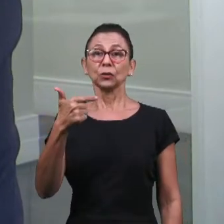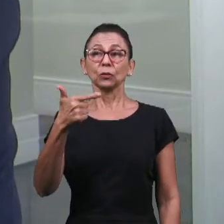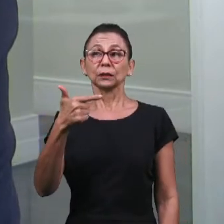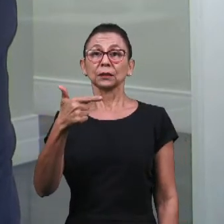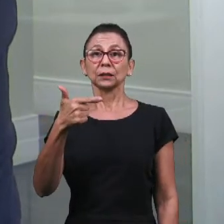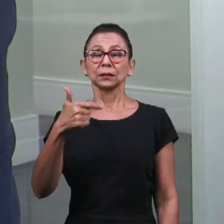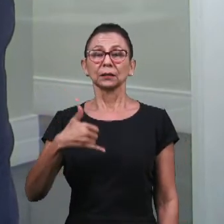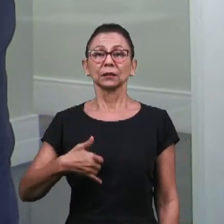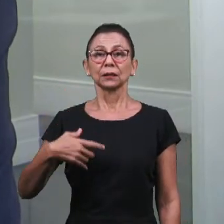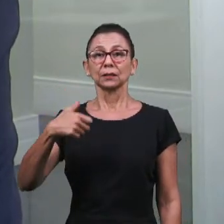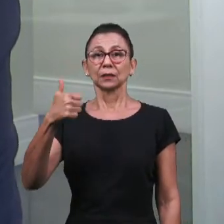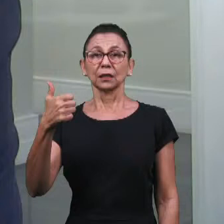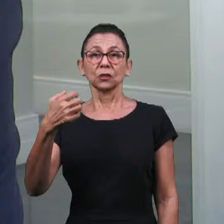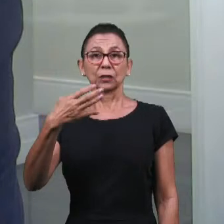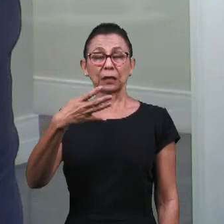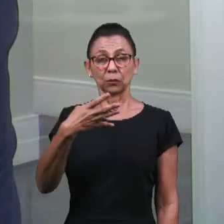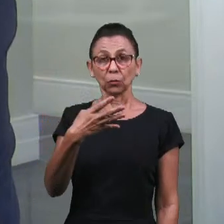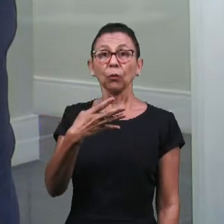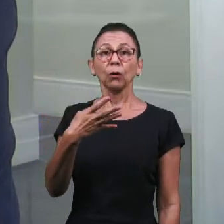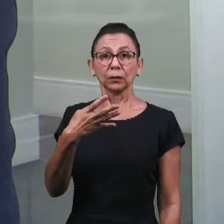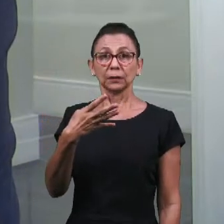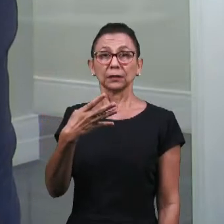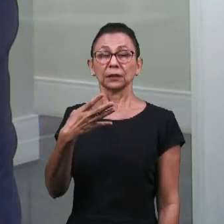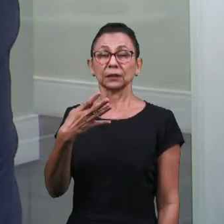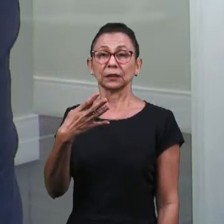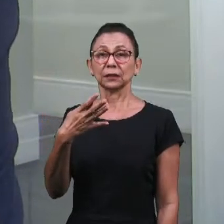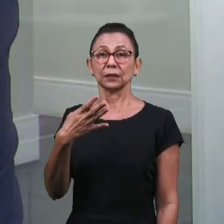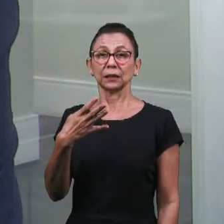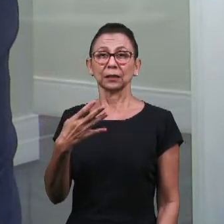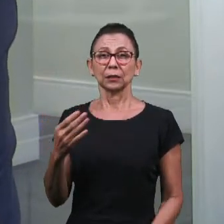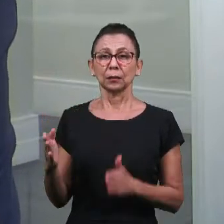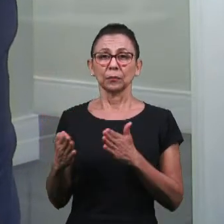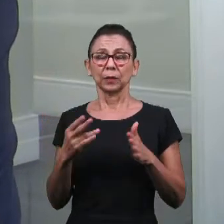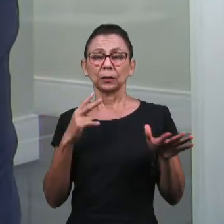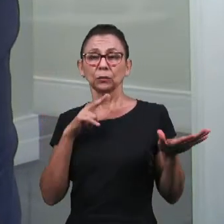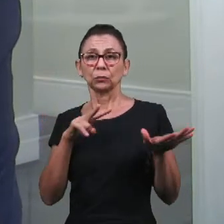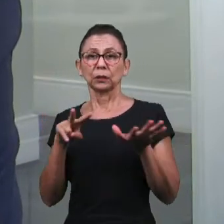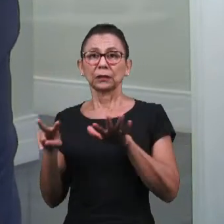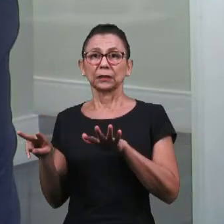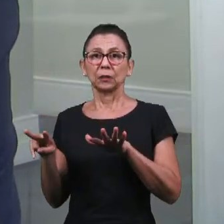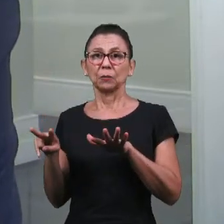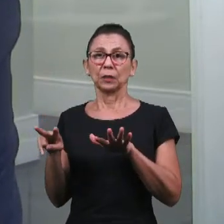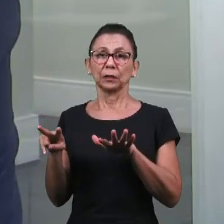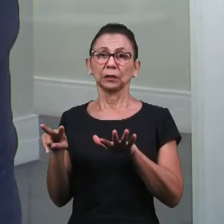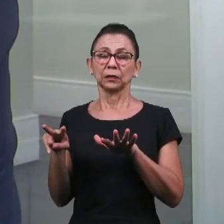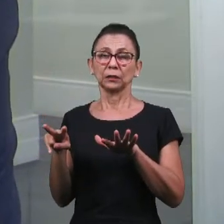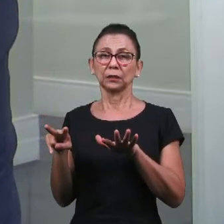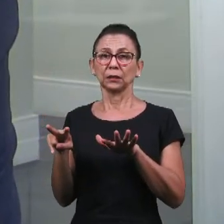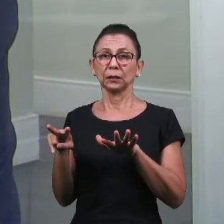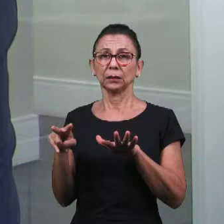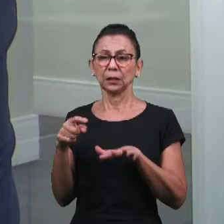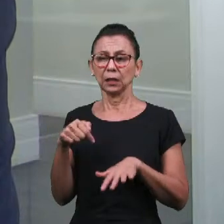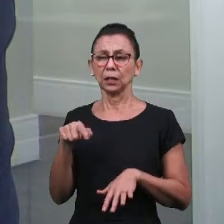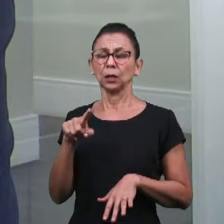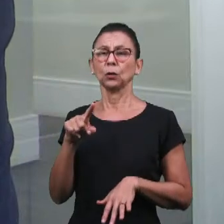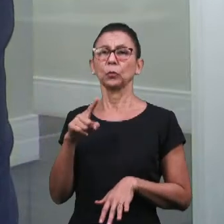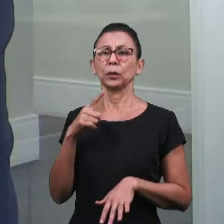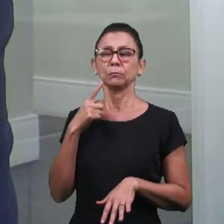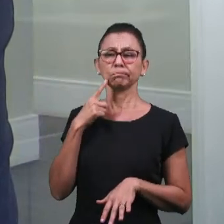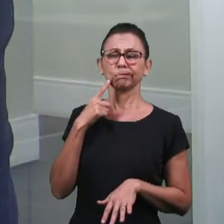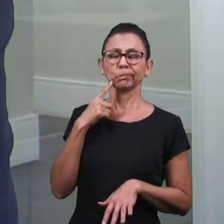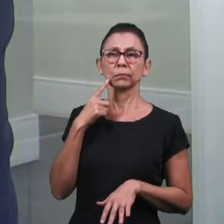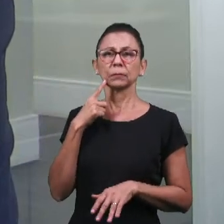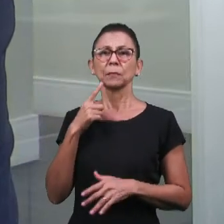ficava na igreja no meio de semana, que o diácono não estava lá. Eu não pregava, então a igreja era só pelo Espírito Santo